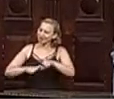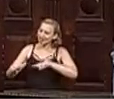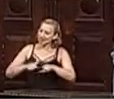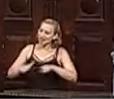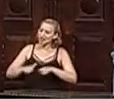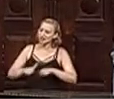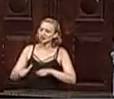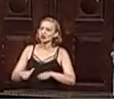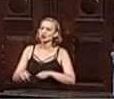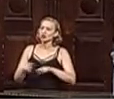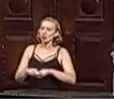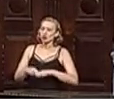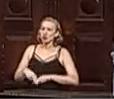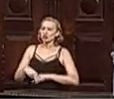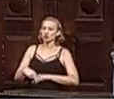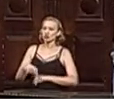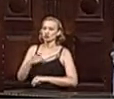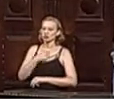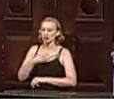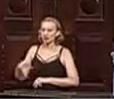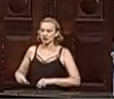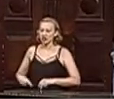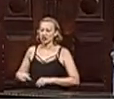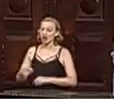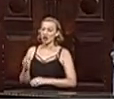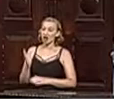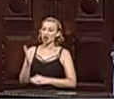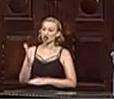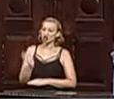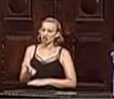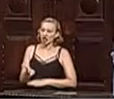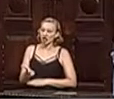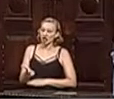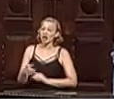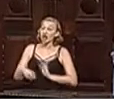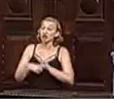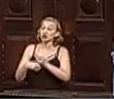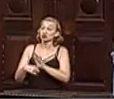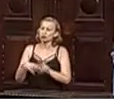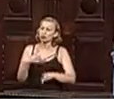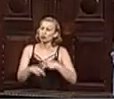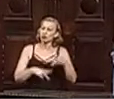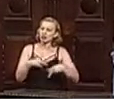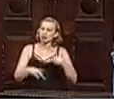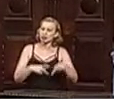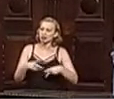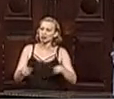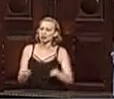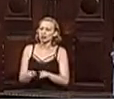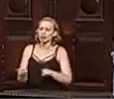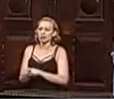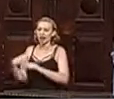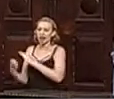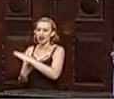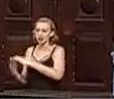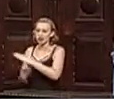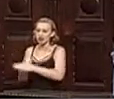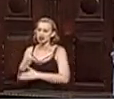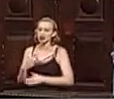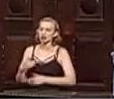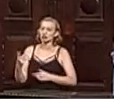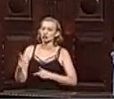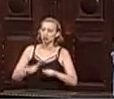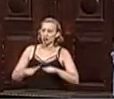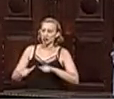Por isso, senhor prefeito, intervenha imediatamente na Conlurb, para o bem da população e para honrar a sua palavra